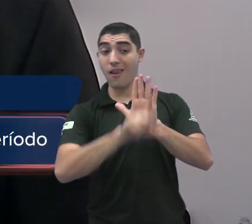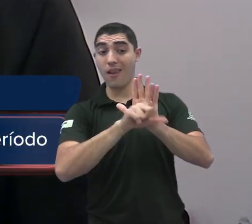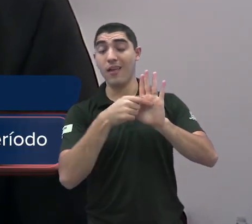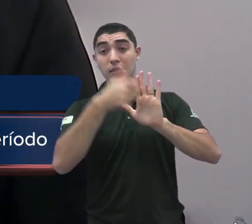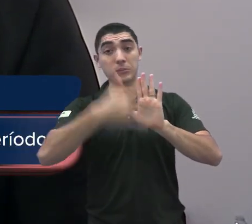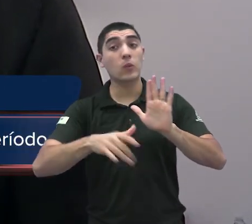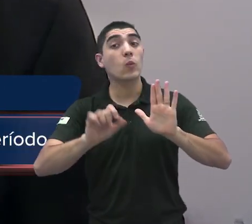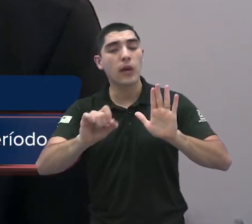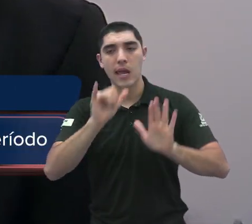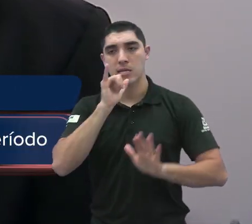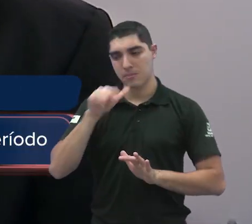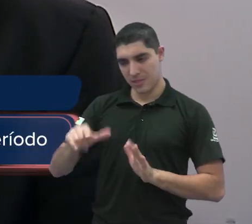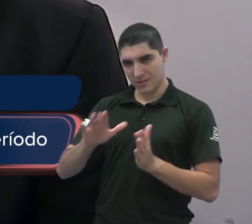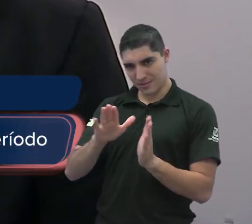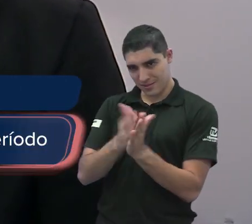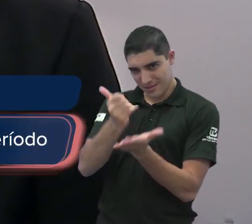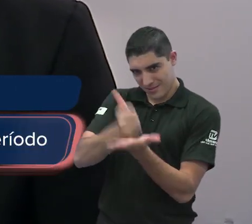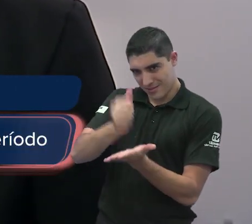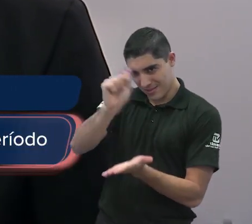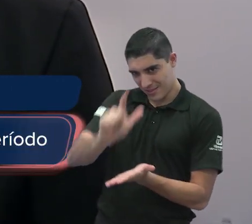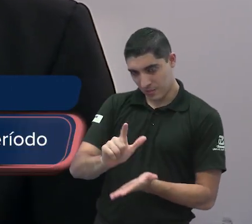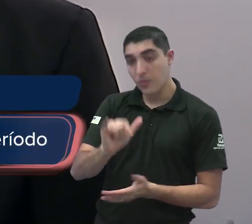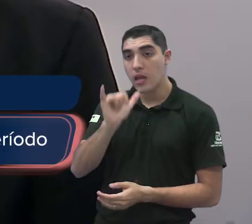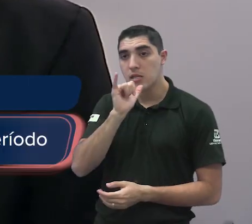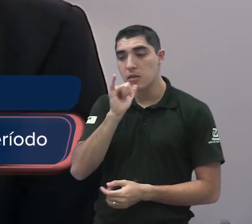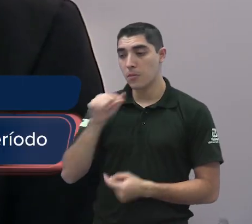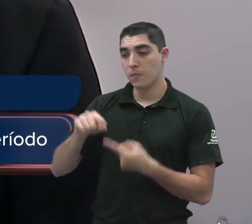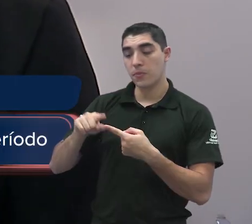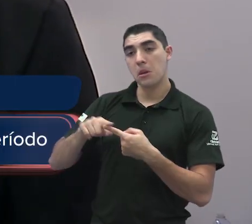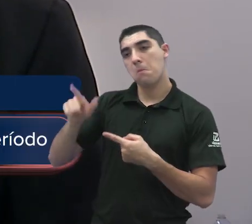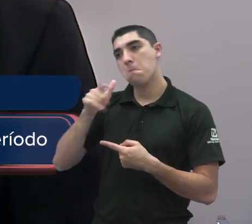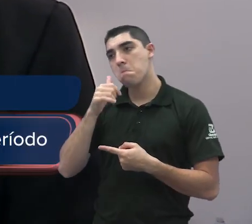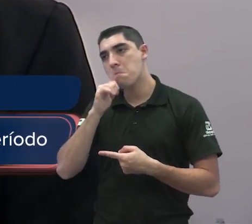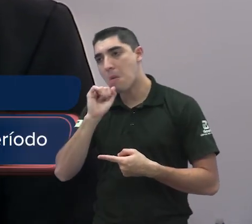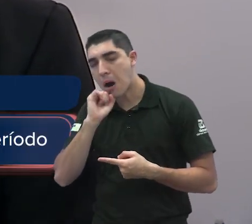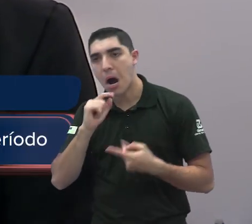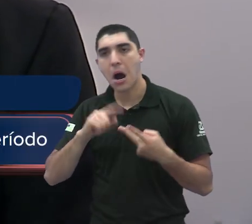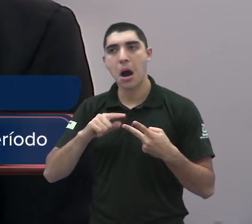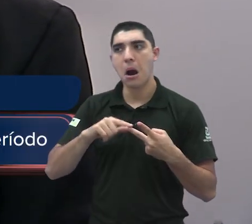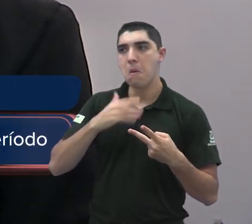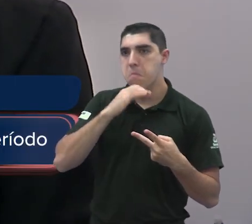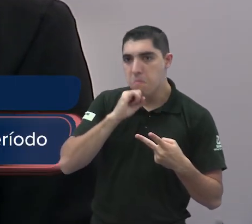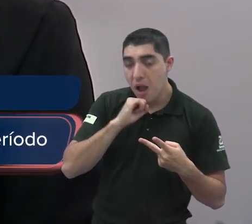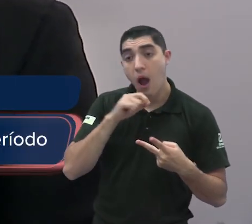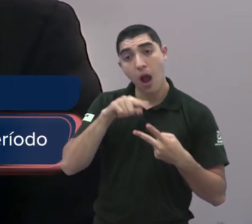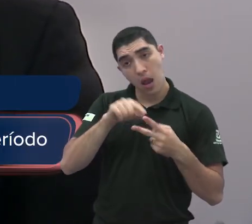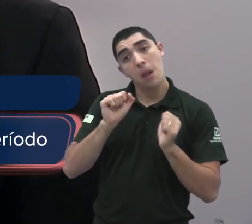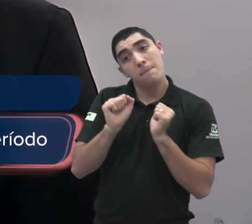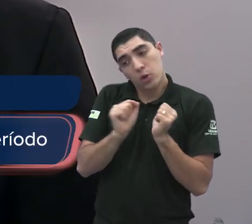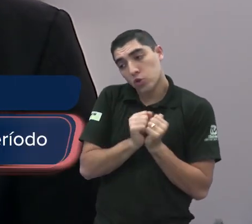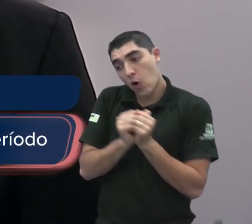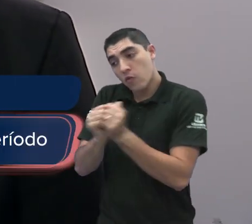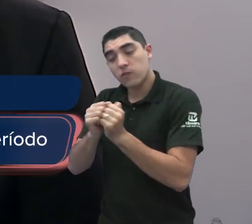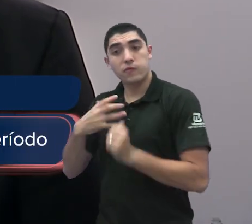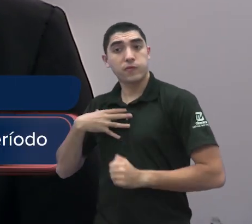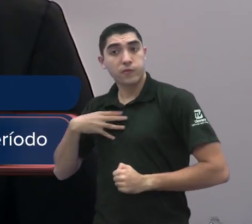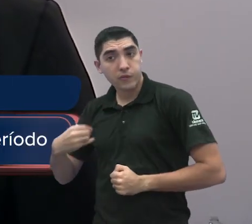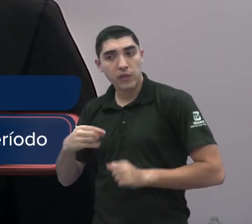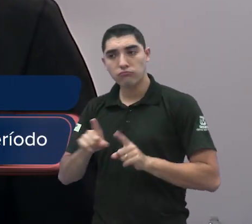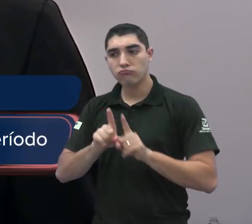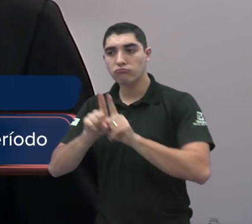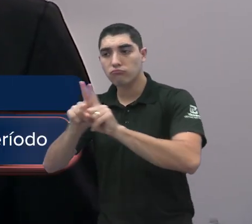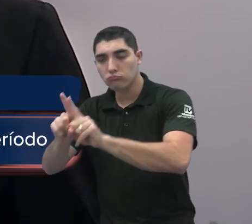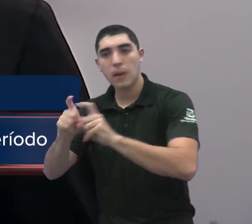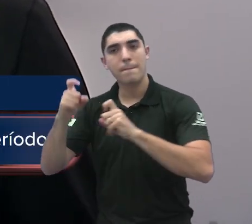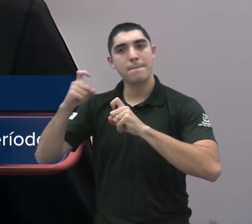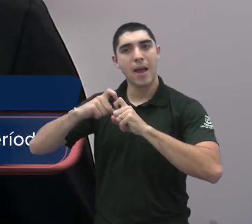na legislação. E lá na CLT é permitido, por exemplo, uma mãe ou um pai que é empregado, né, no caso ali a mãe que é empregada, ela acompanhar o filho